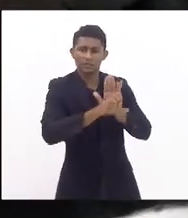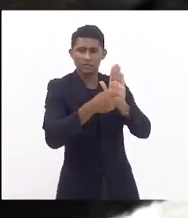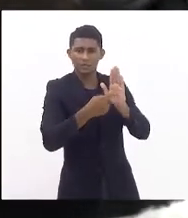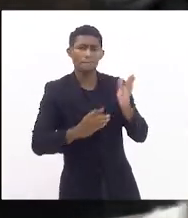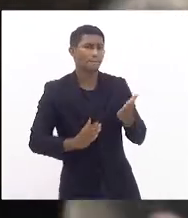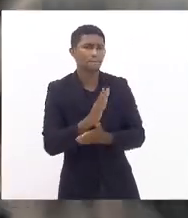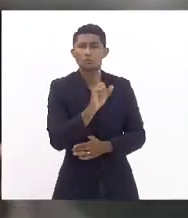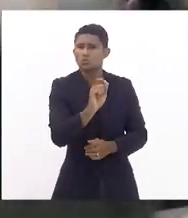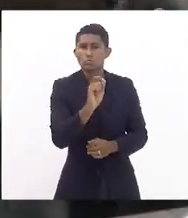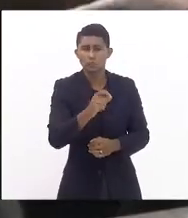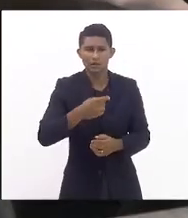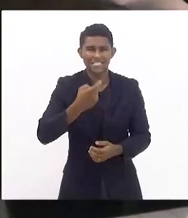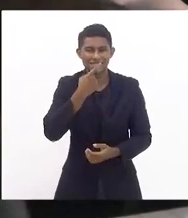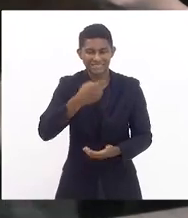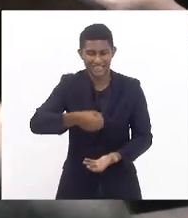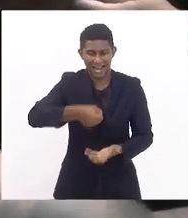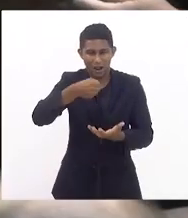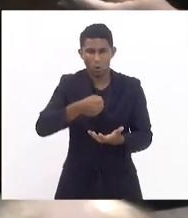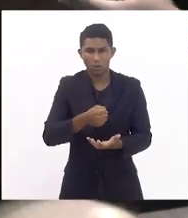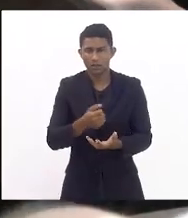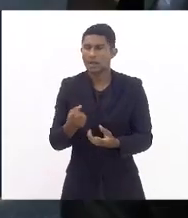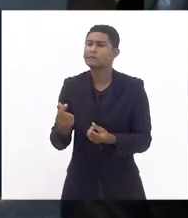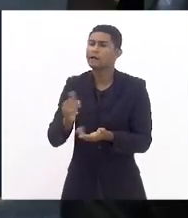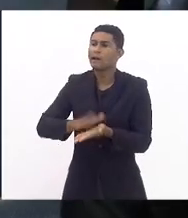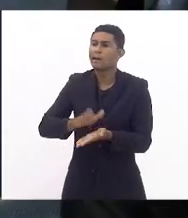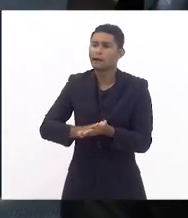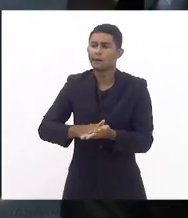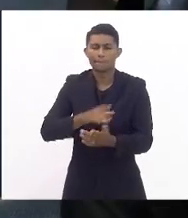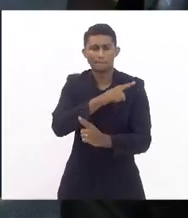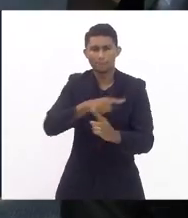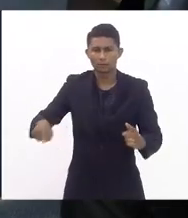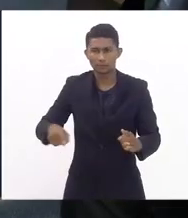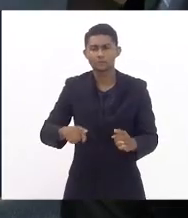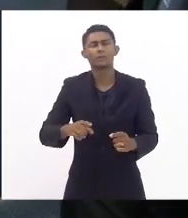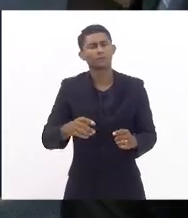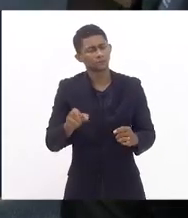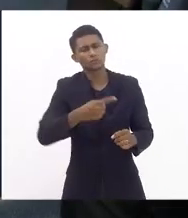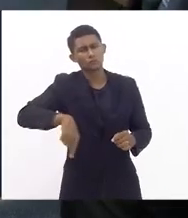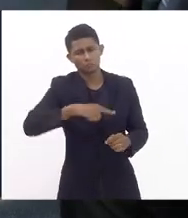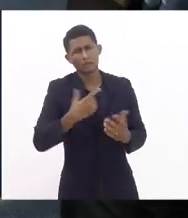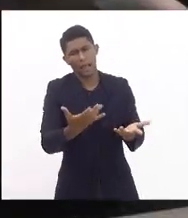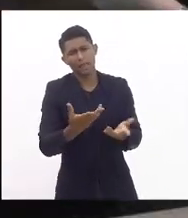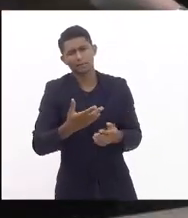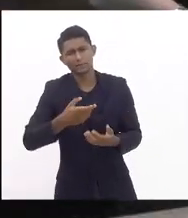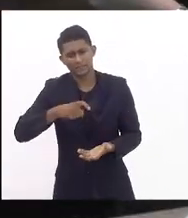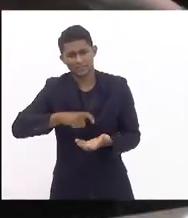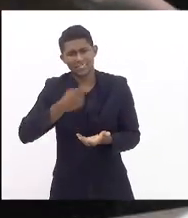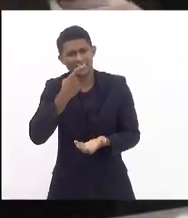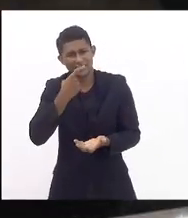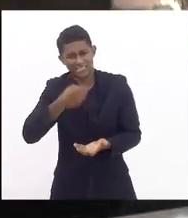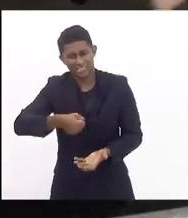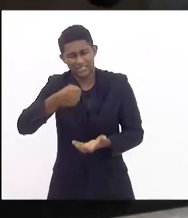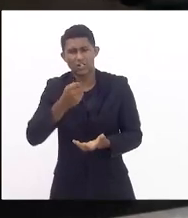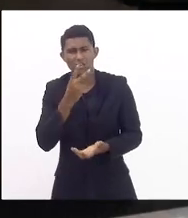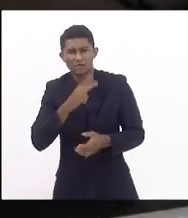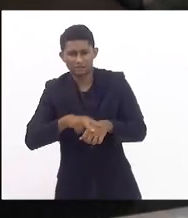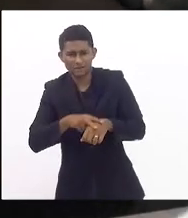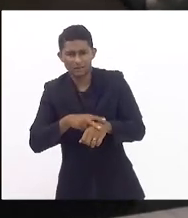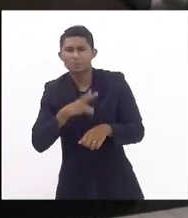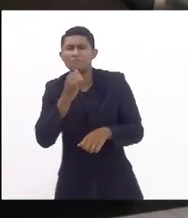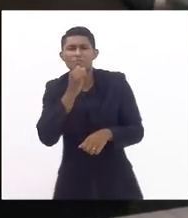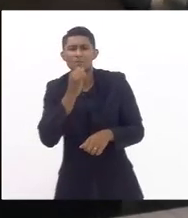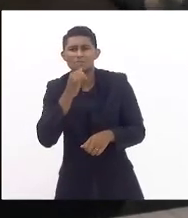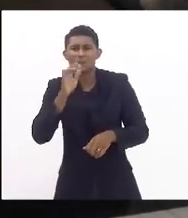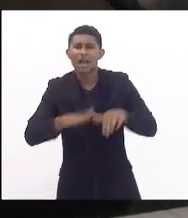de sacola. Tudo bem que nós somos favoráveis à sacola biodegradável. Claro. Mas são sacolas de péssima qualidade. Você vai carregar um